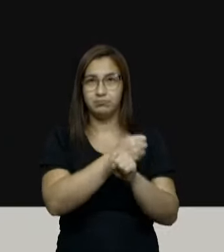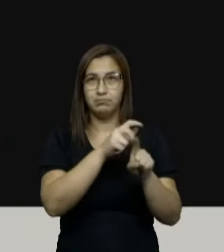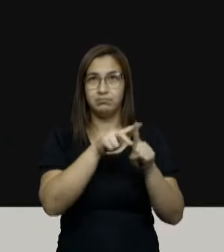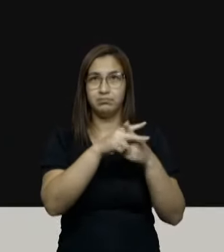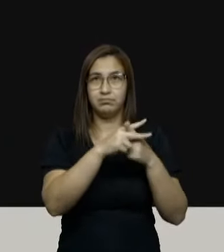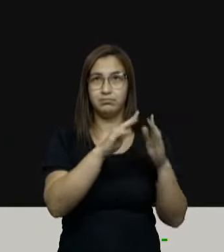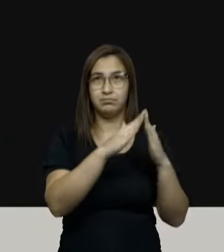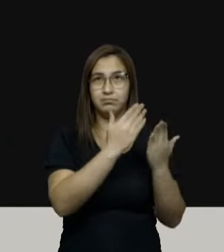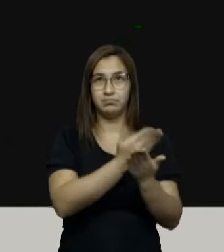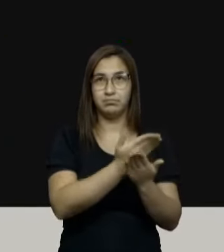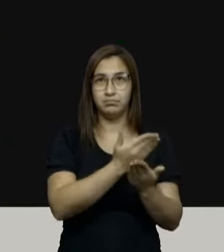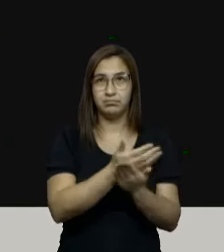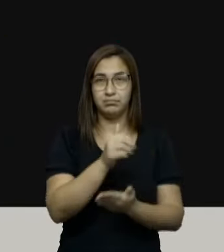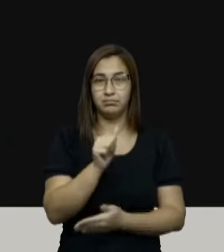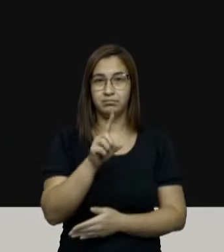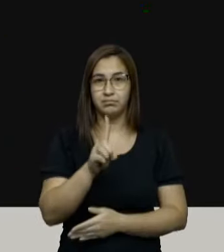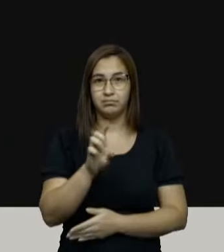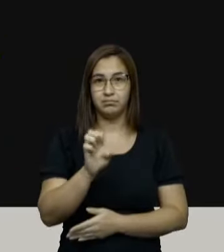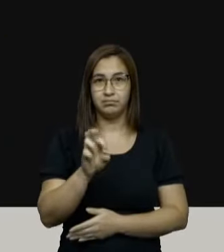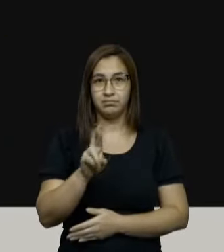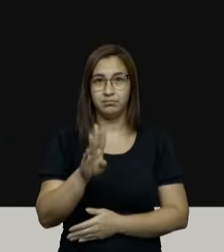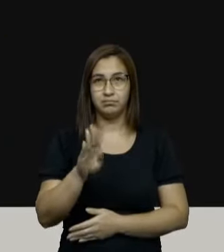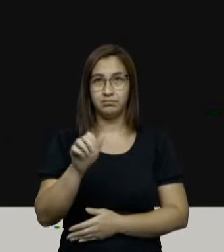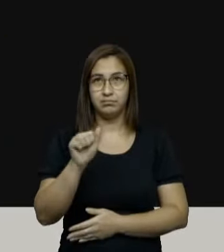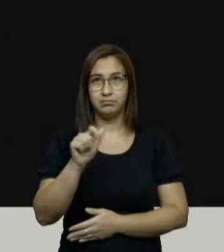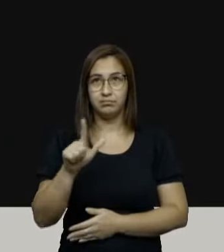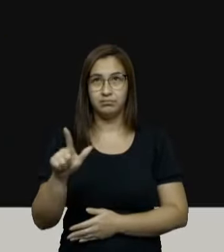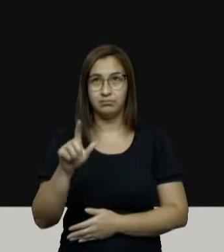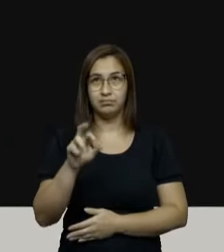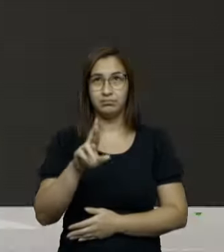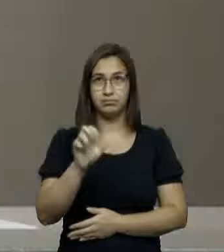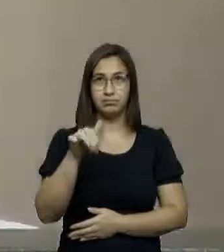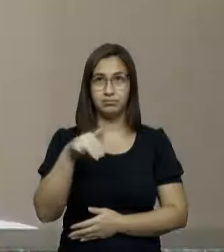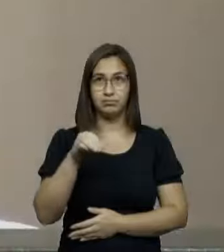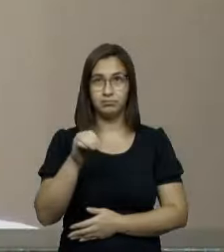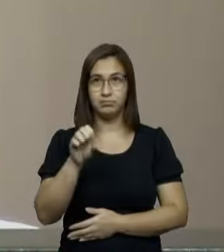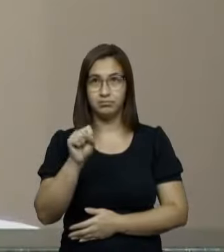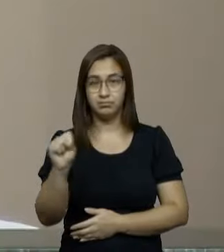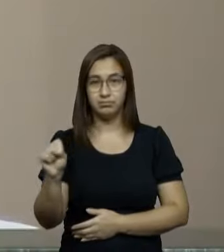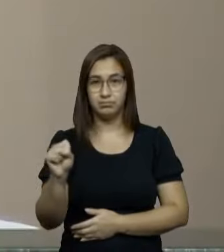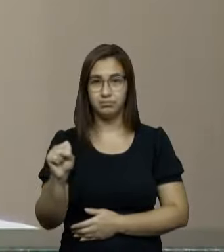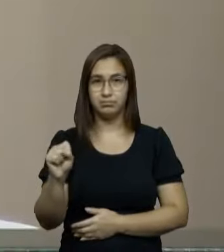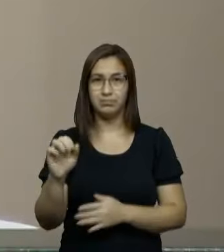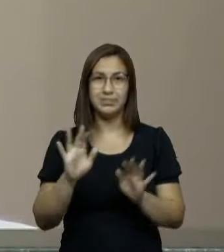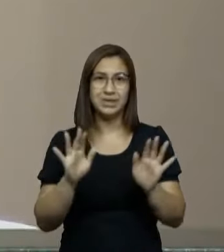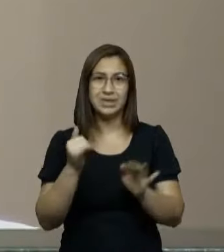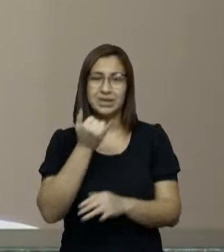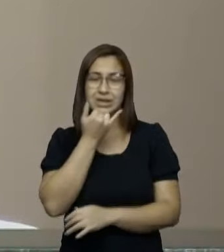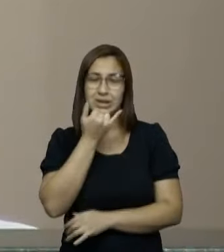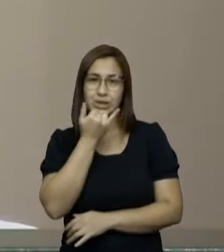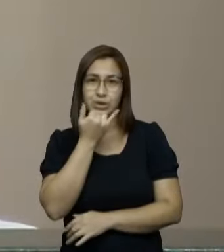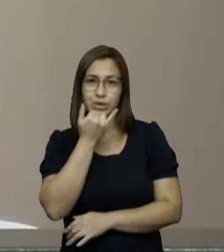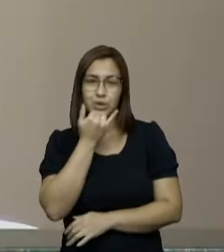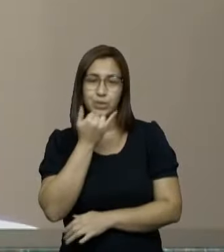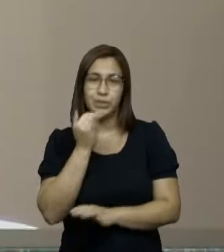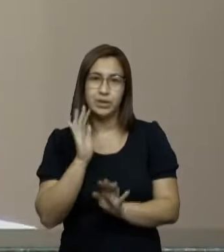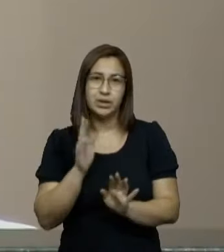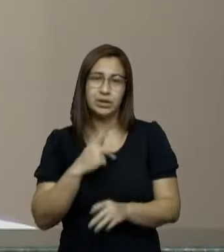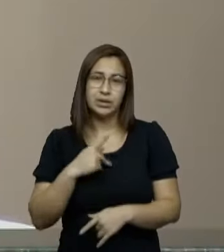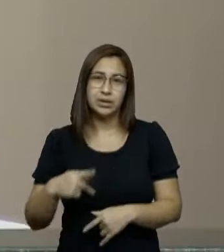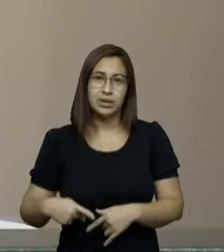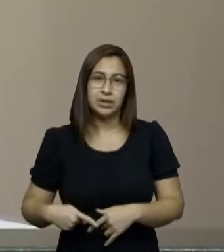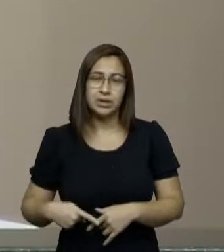da reforma do Colégio Adherbal Ramos da Silva. Me perdoa, presidente. Pois não, deputado Bruno. Eu